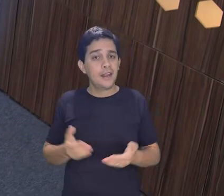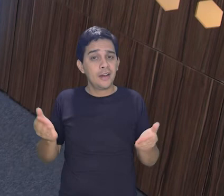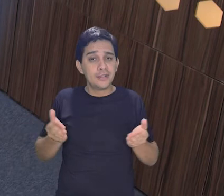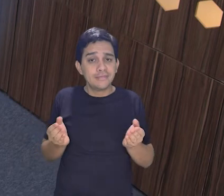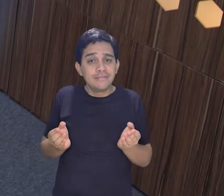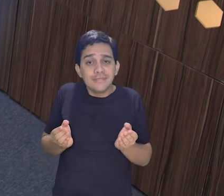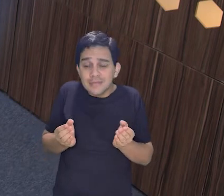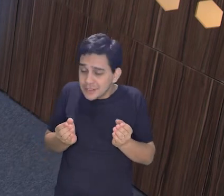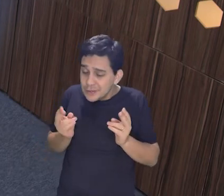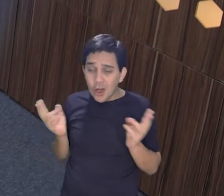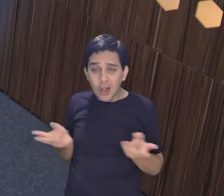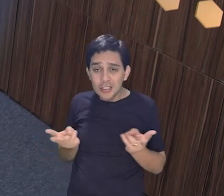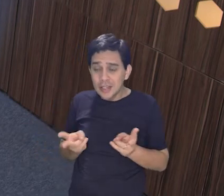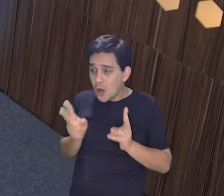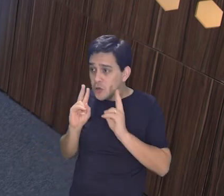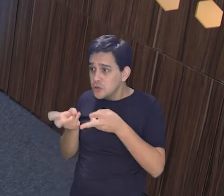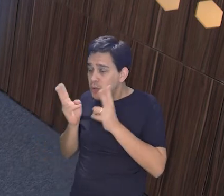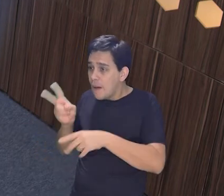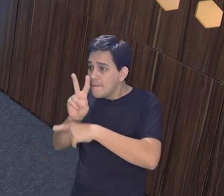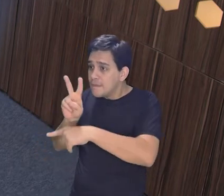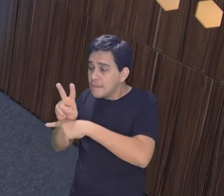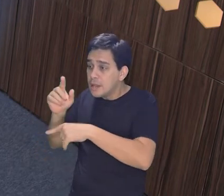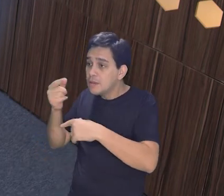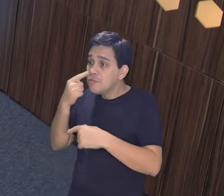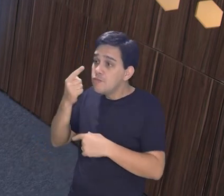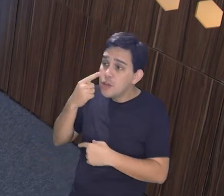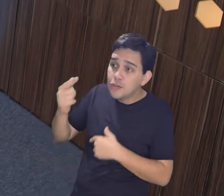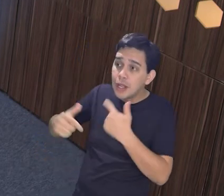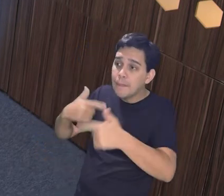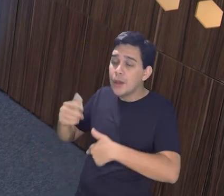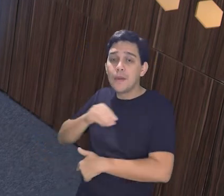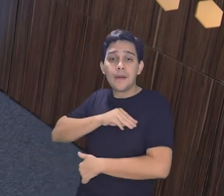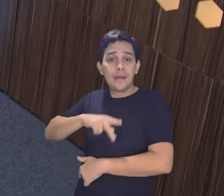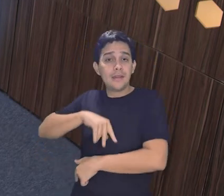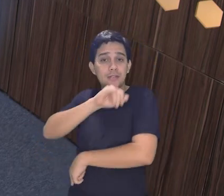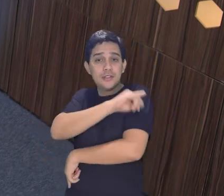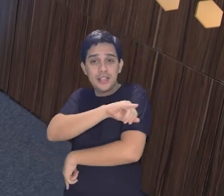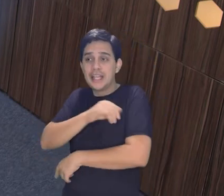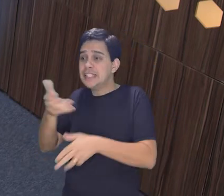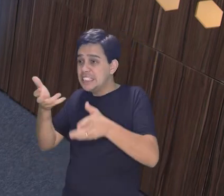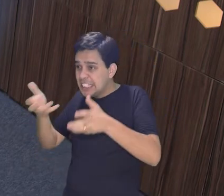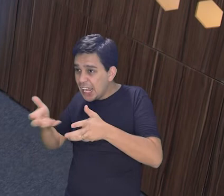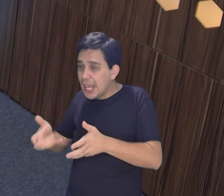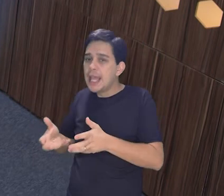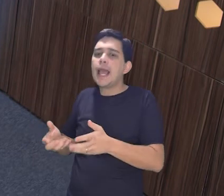do Ministério Público do Estado do Rio de Janeiro para a implementação plena da Lei